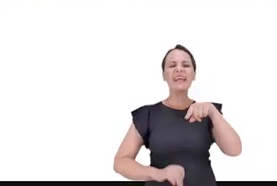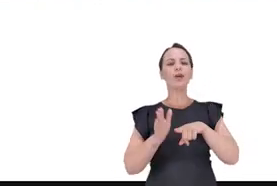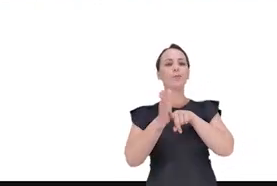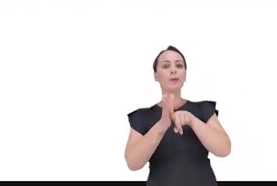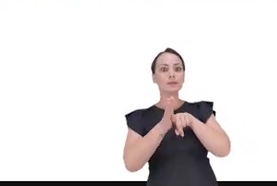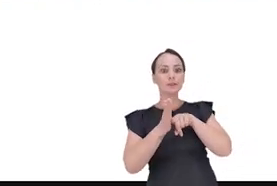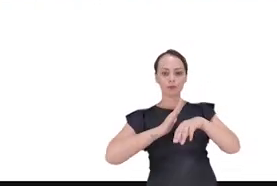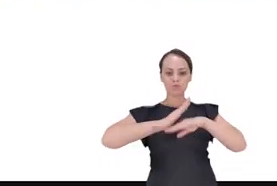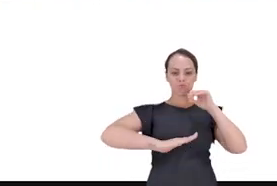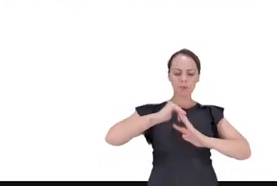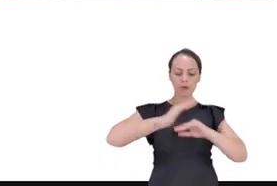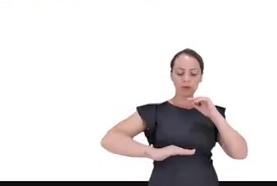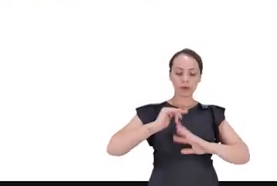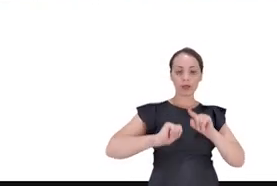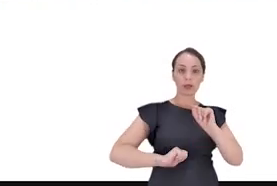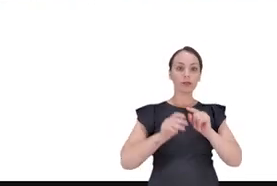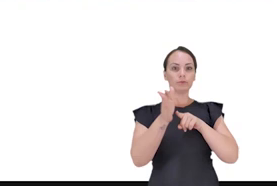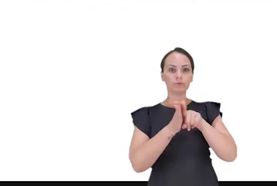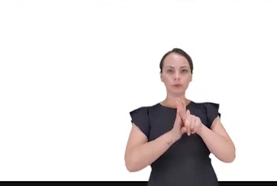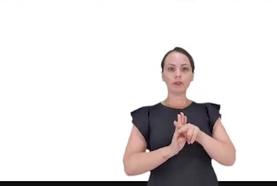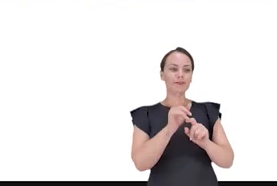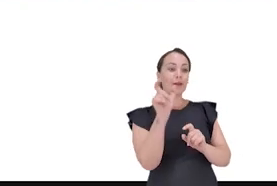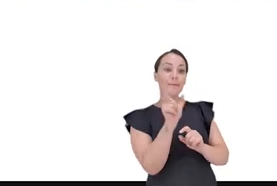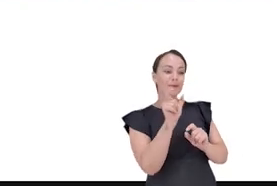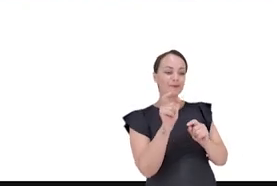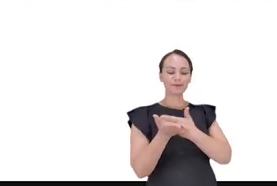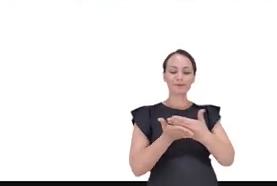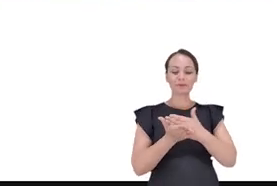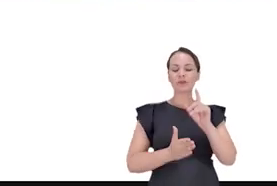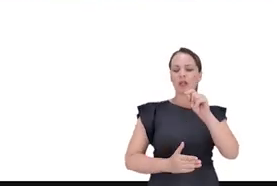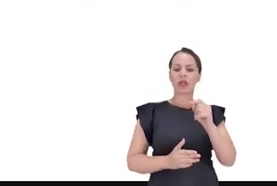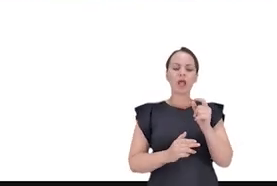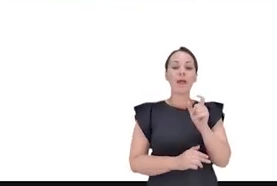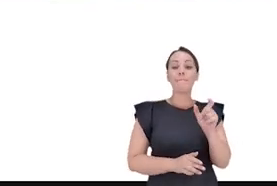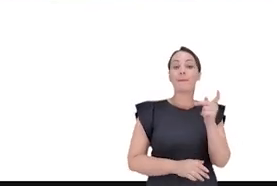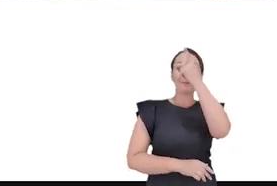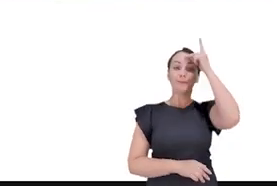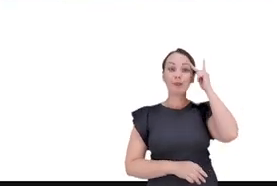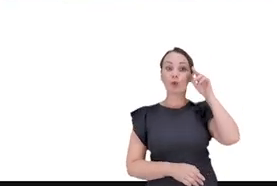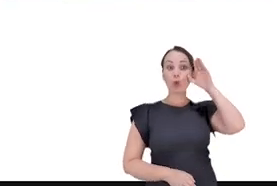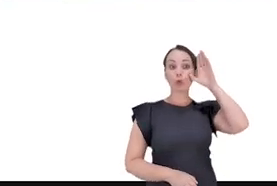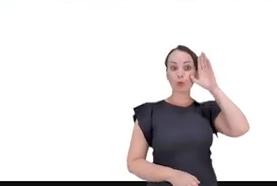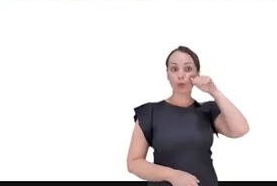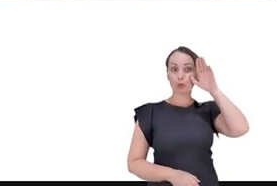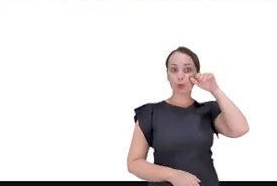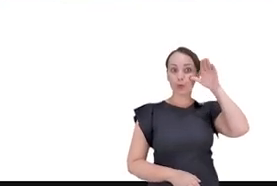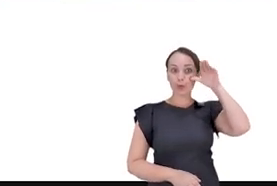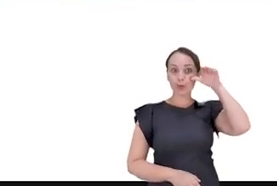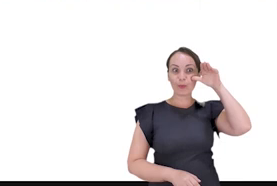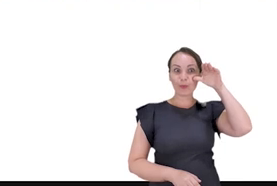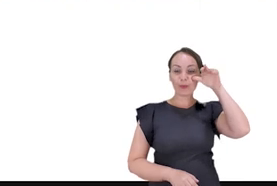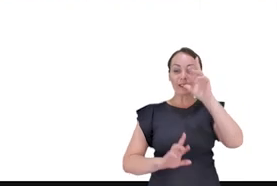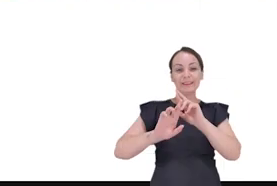pesquisador? Eu acho que ser pesquisador é uma palavra que você usou no início, é ser uma pessoa muito curiosa. Então, a diferença